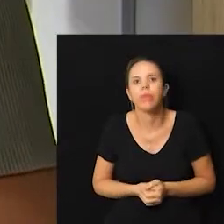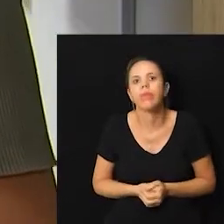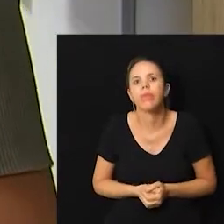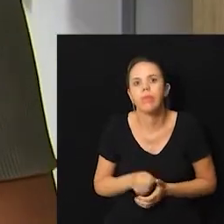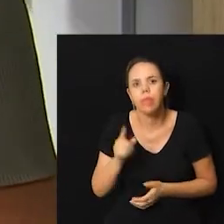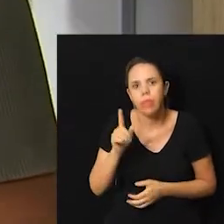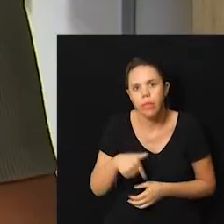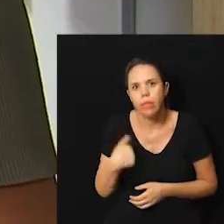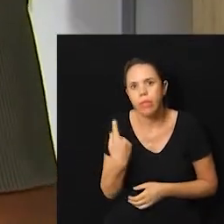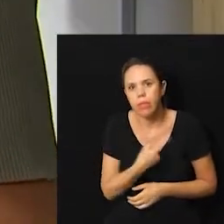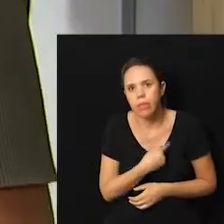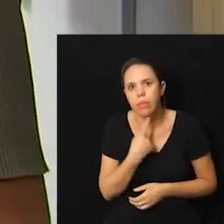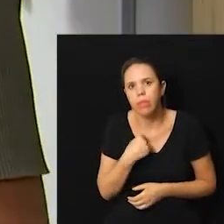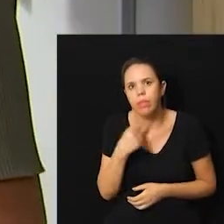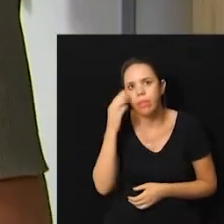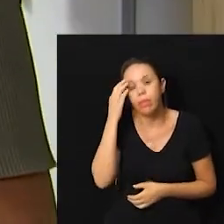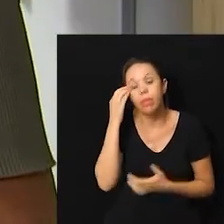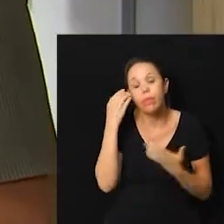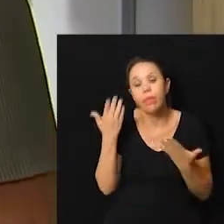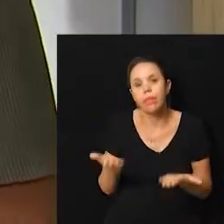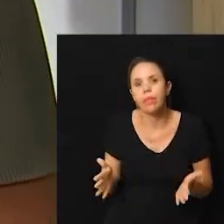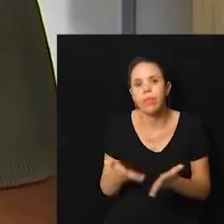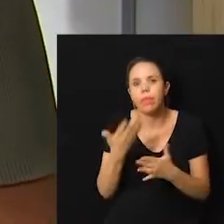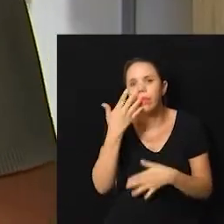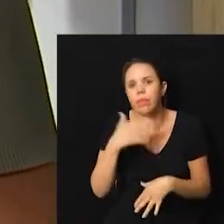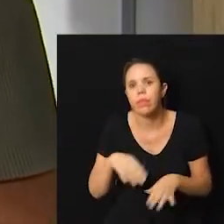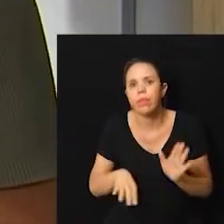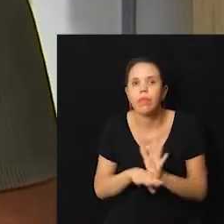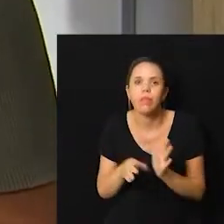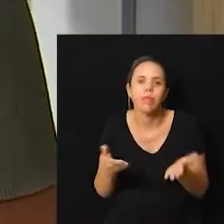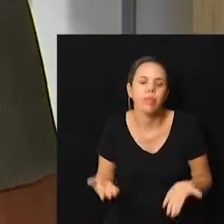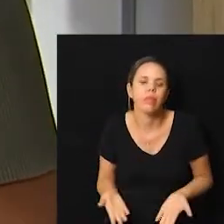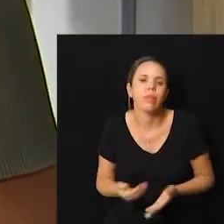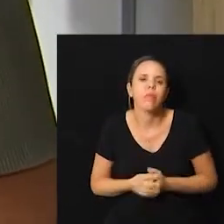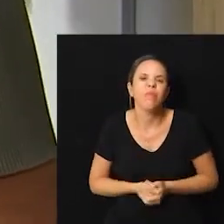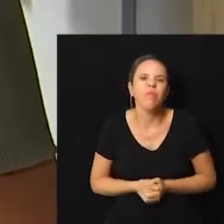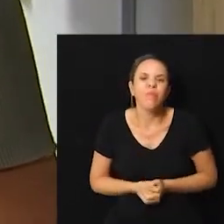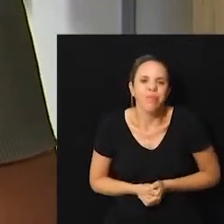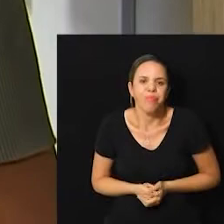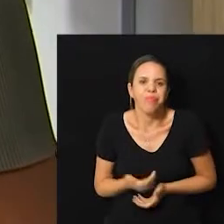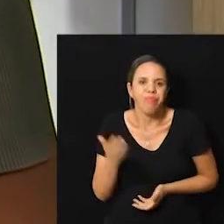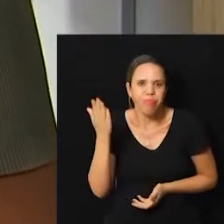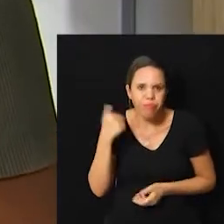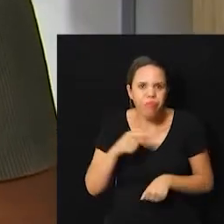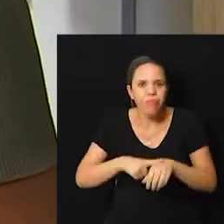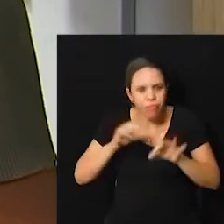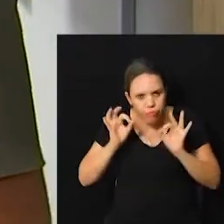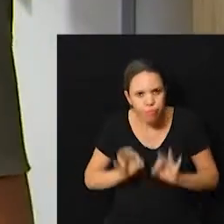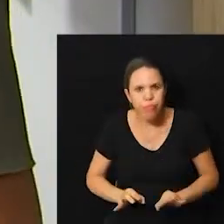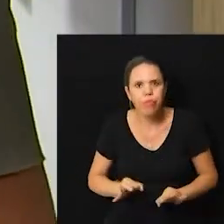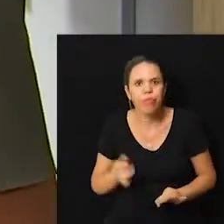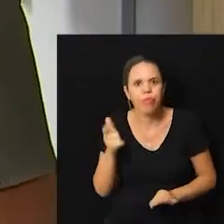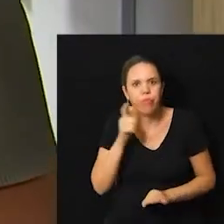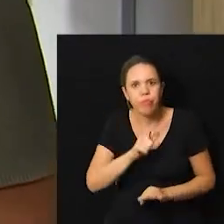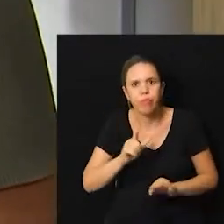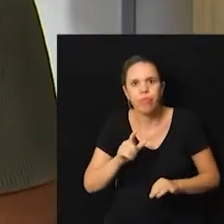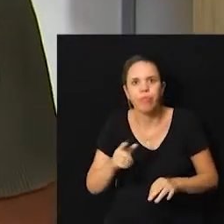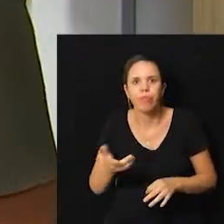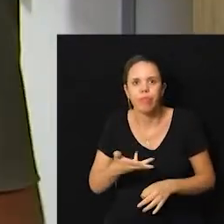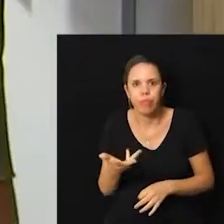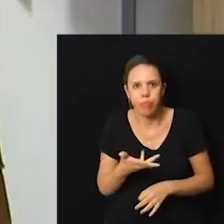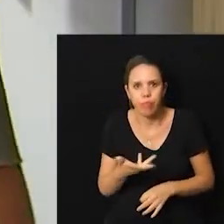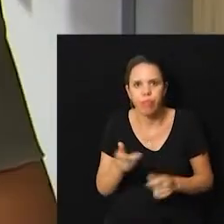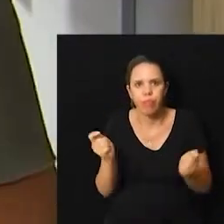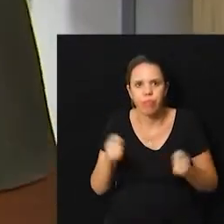atendido de imediato, embora essa fosse a nossa vontade, em prol das crianças, mas nós sabemos que no tempo